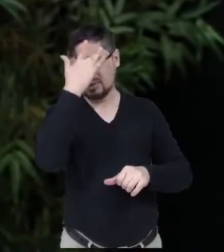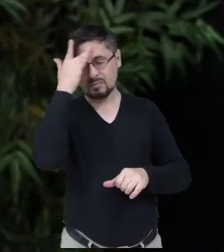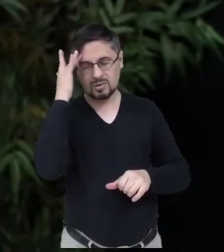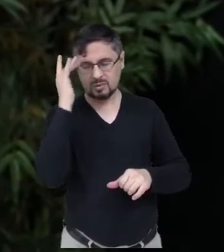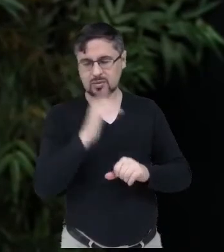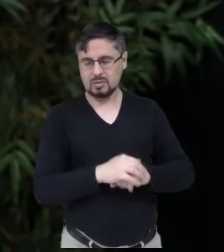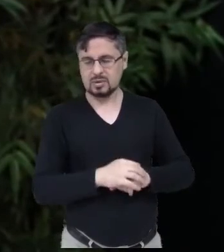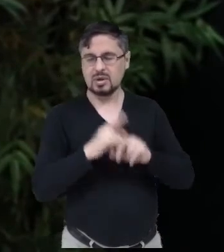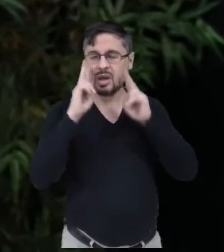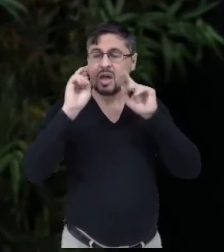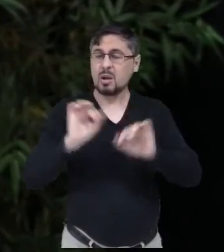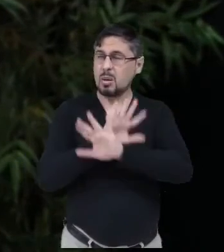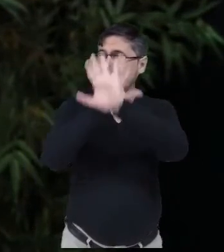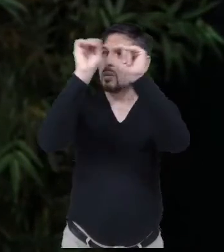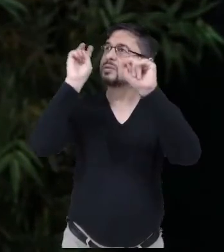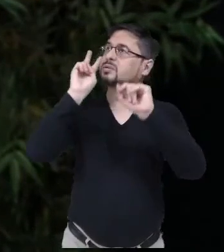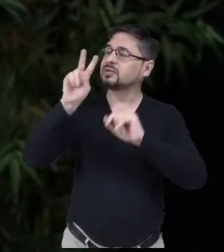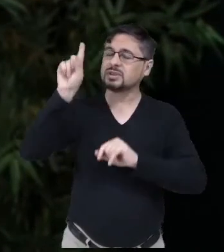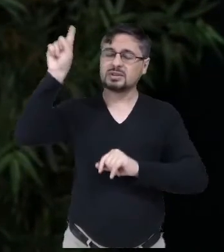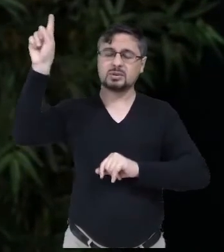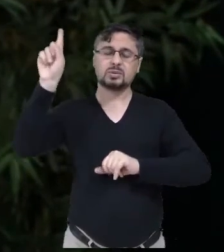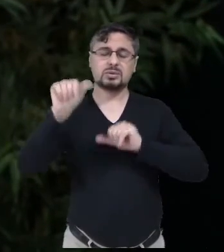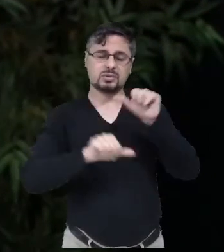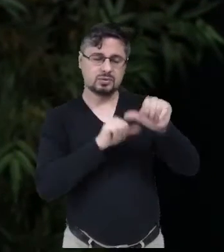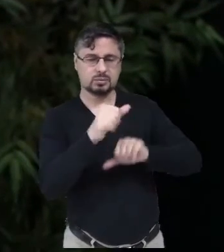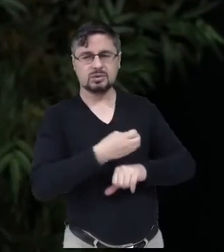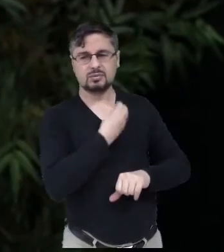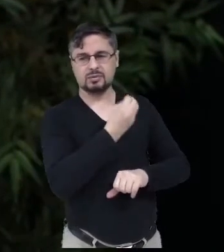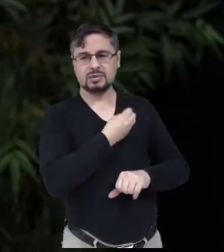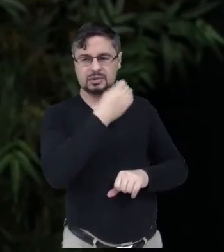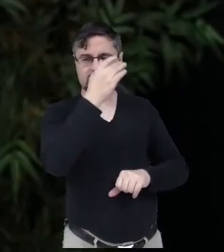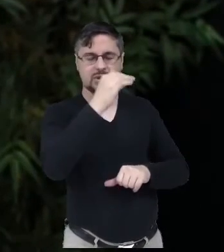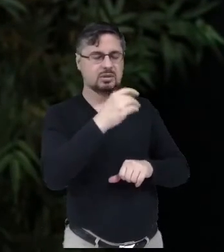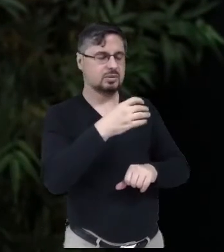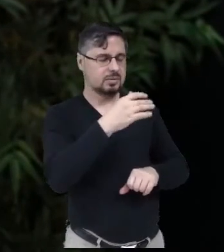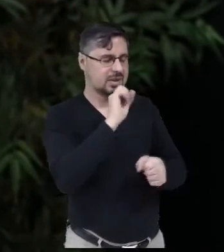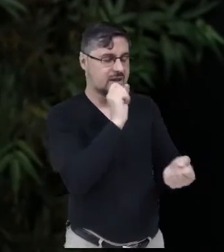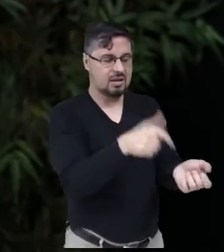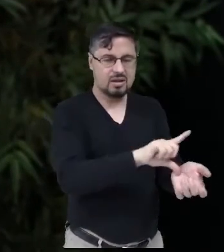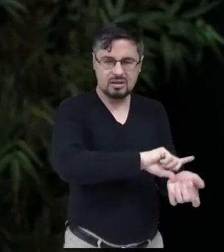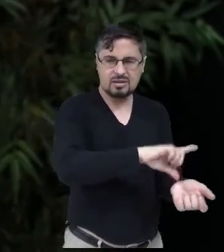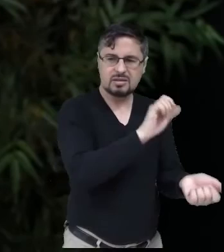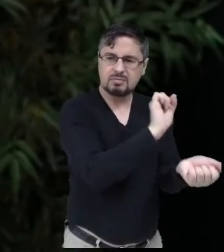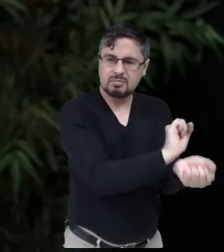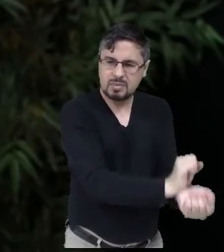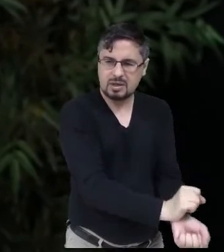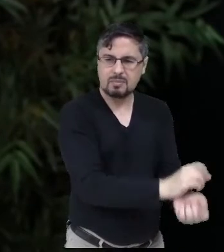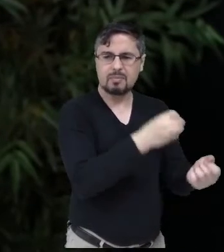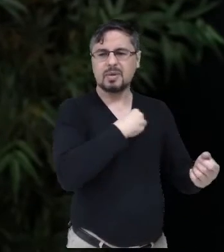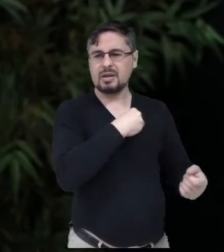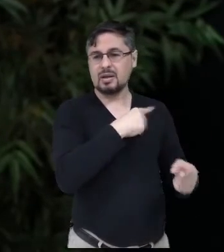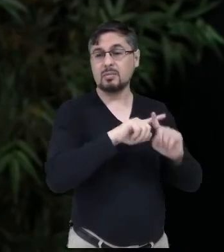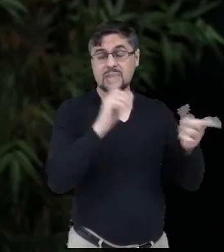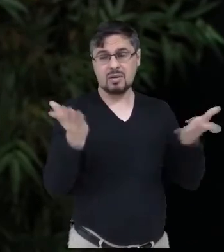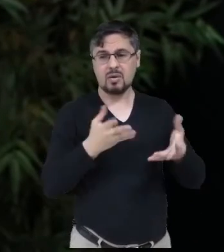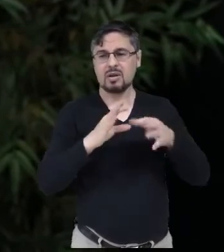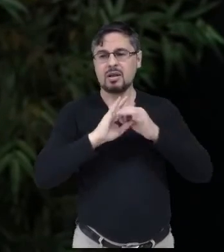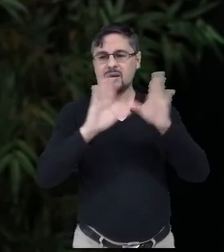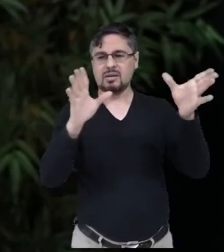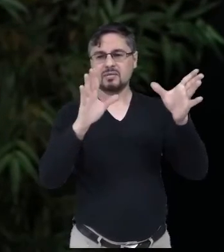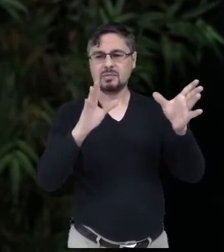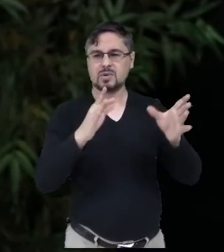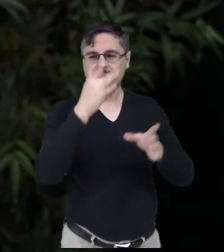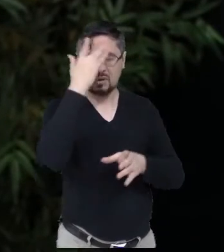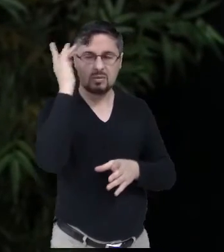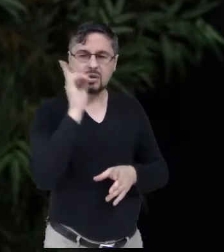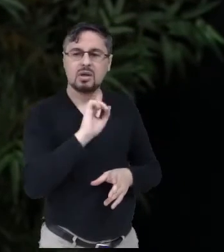coisa gloriosa, meu querido, é uma coisa gloriosa, minha querida. A pessoa liberta não tem outro desejo senão